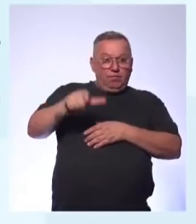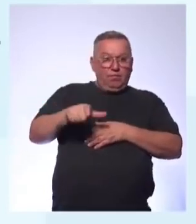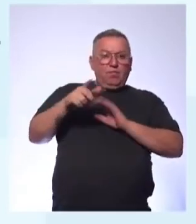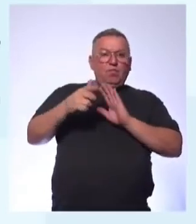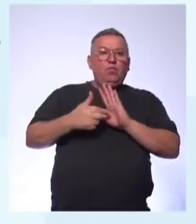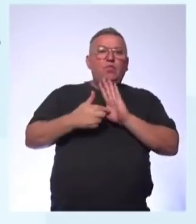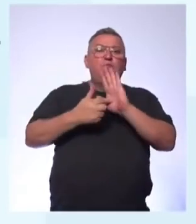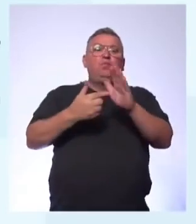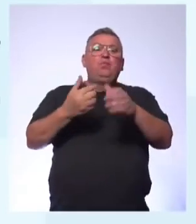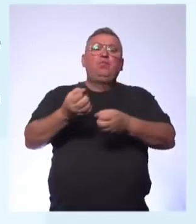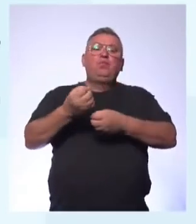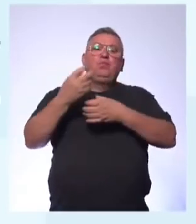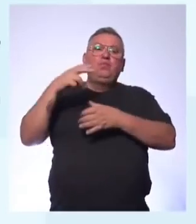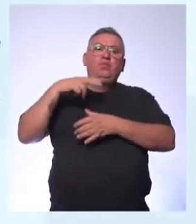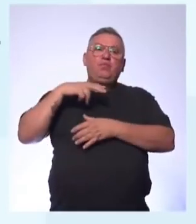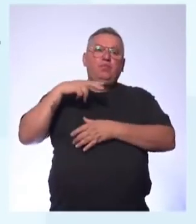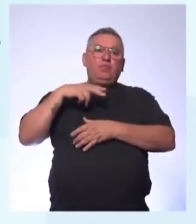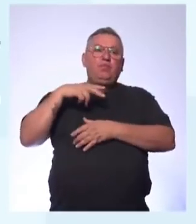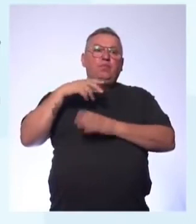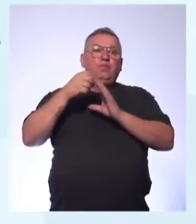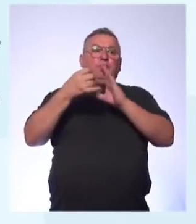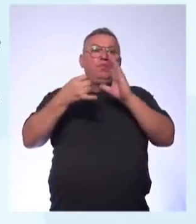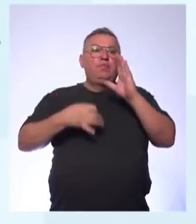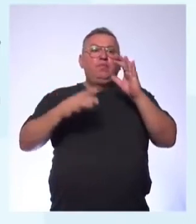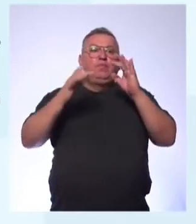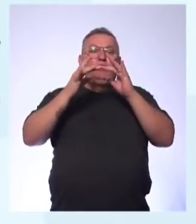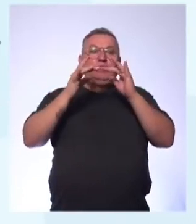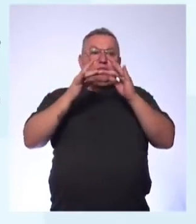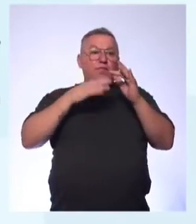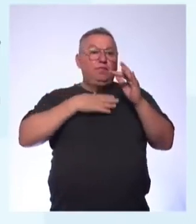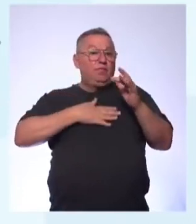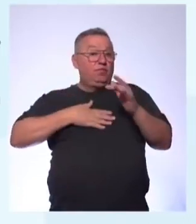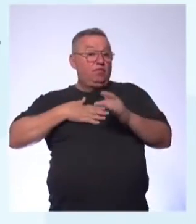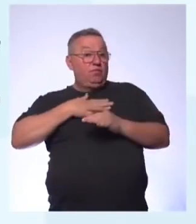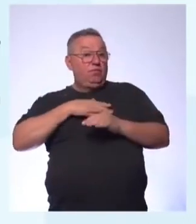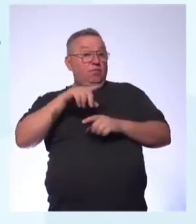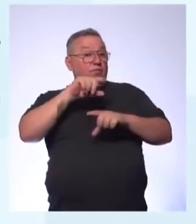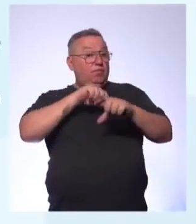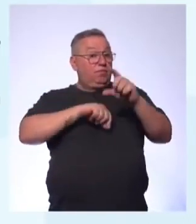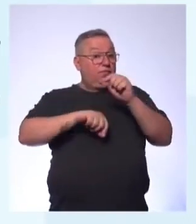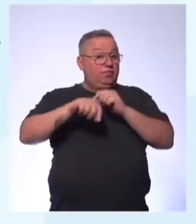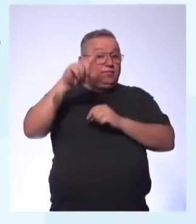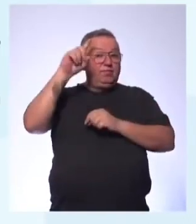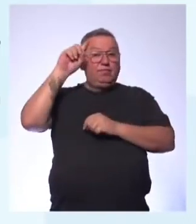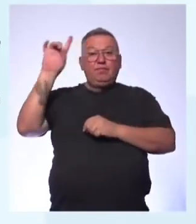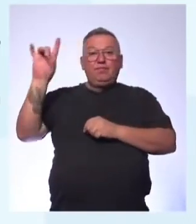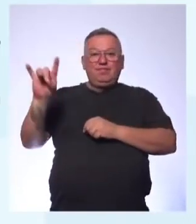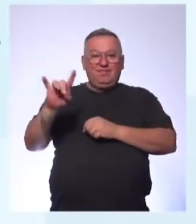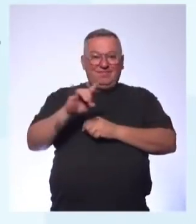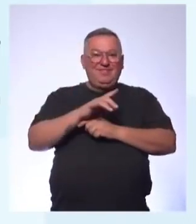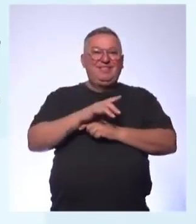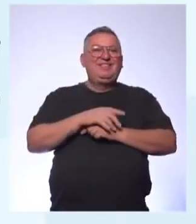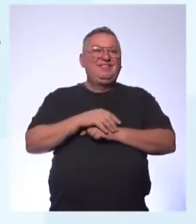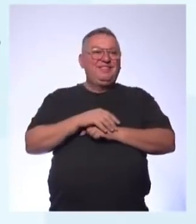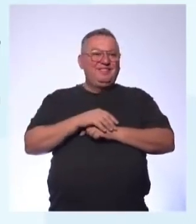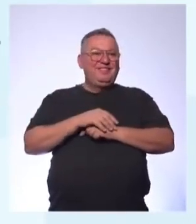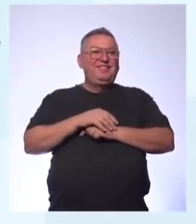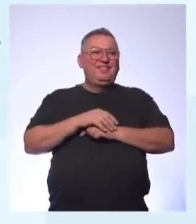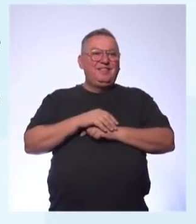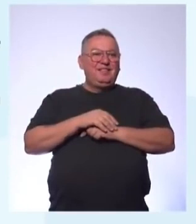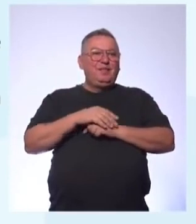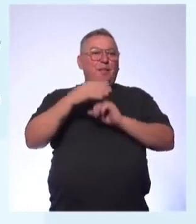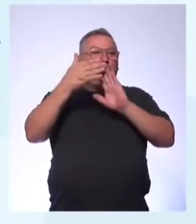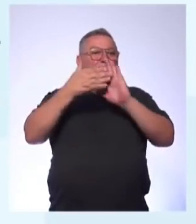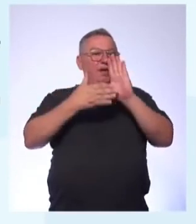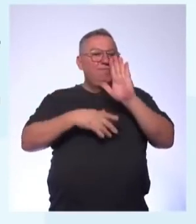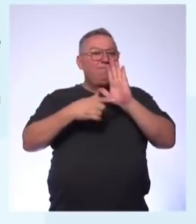pessoas, explicitando informações pessoais e características relacionadas a gostos, preferências e rotinas. Number